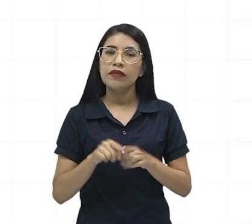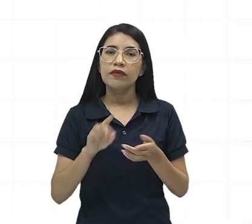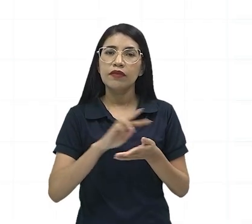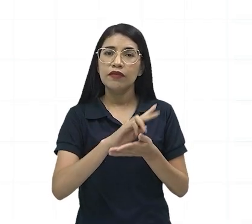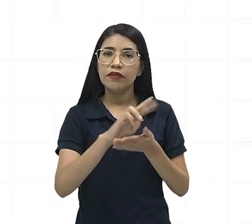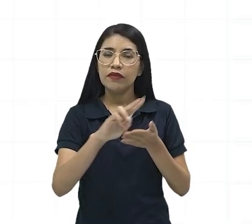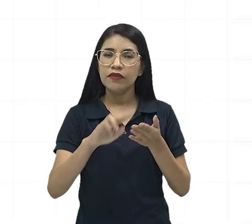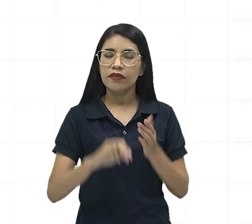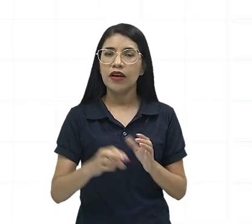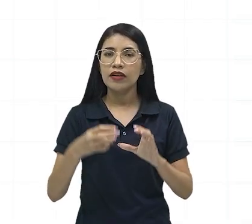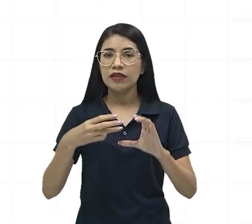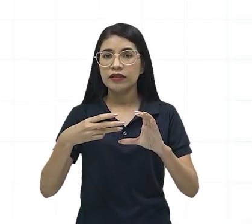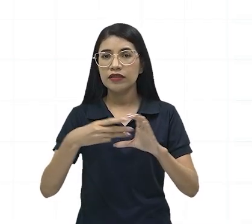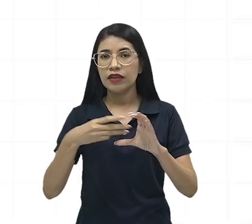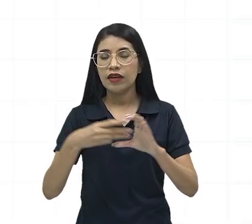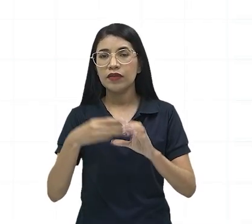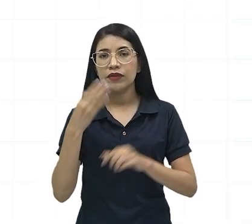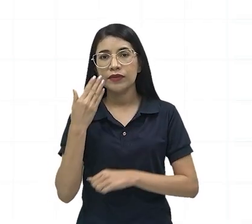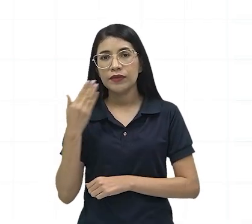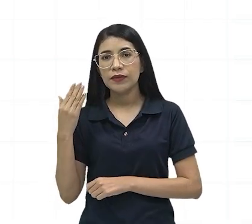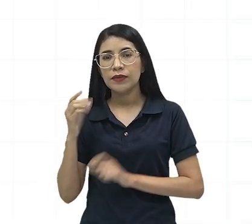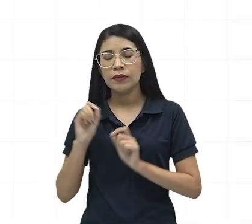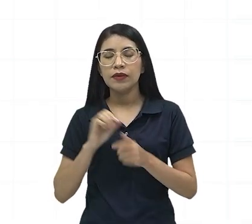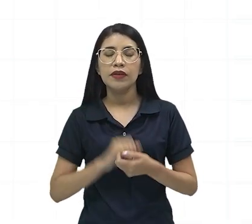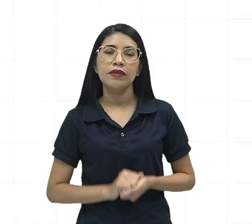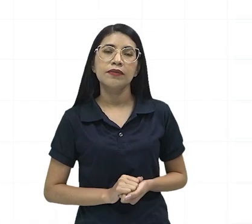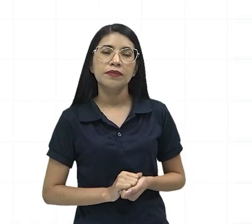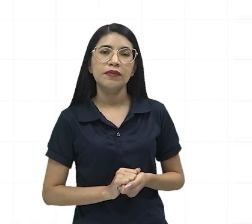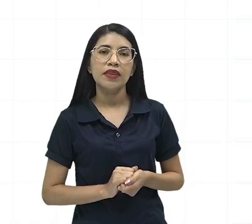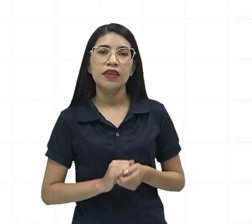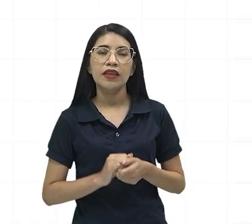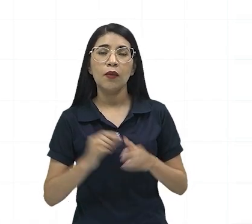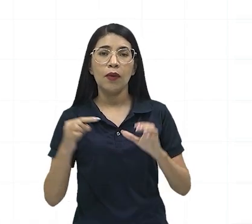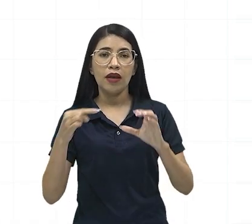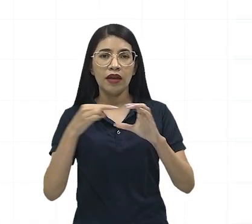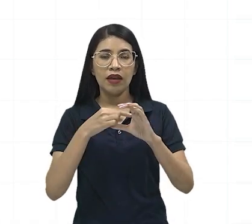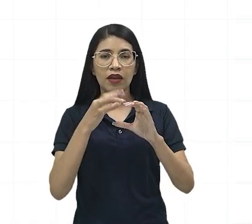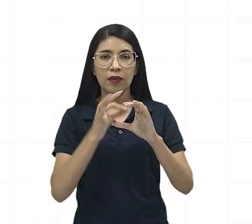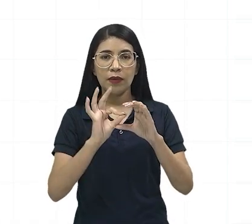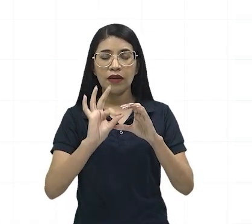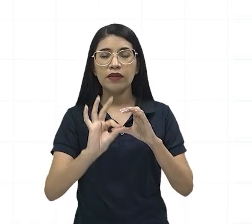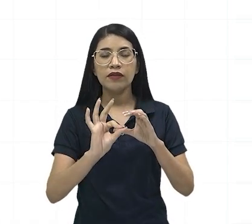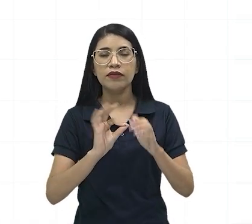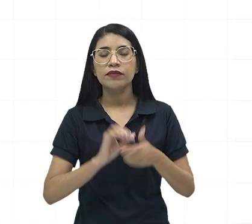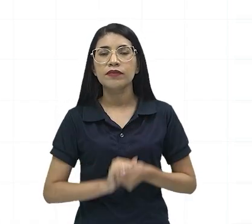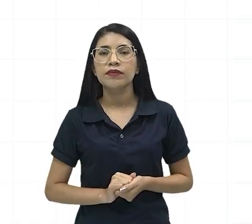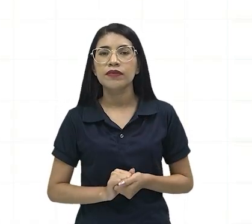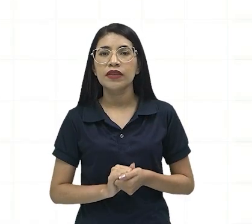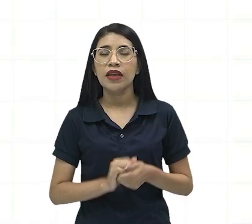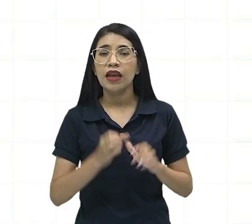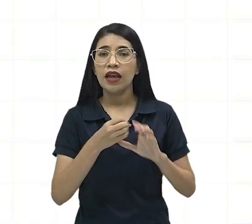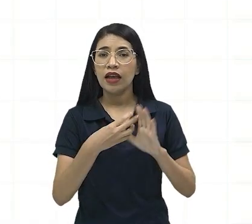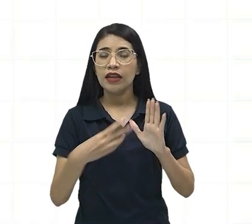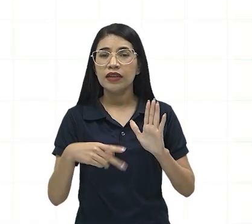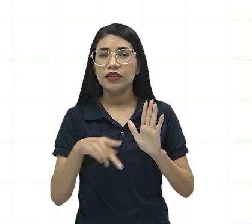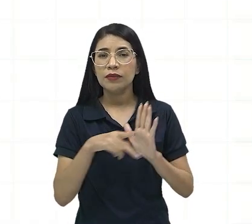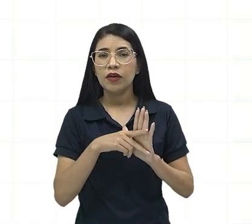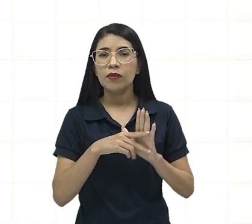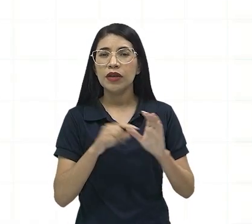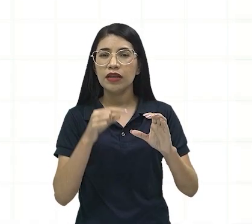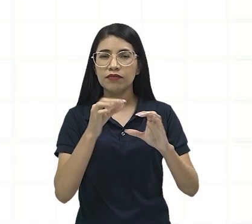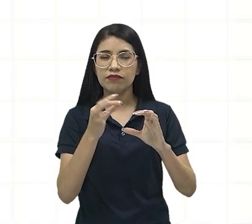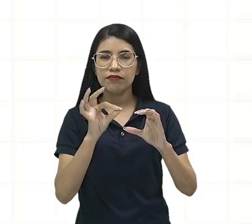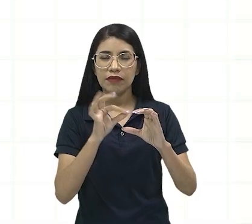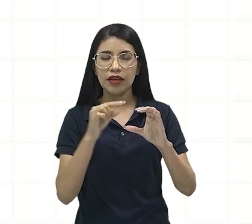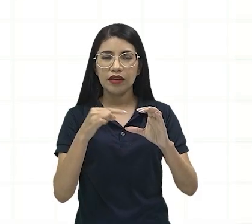várias células, elas aí são eucarióticas. Essa célula, essa característica da célula